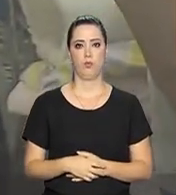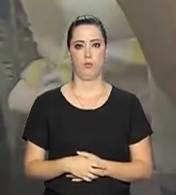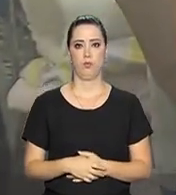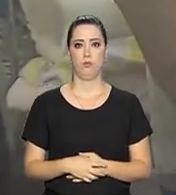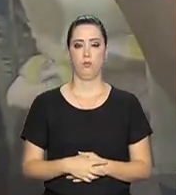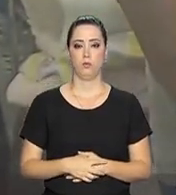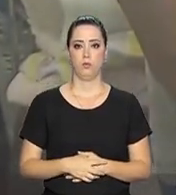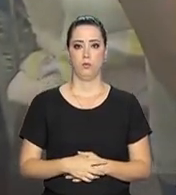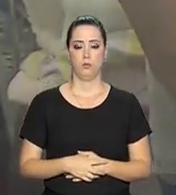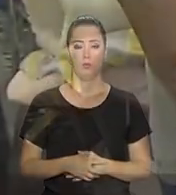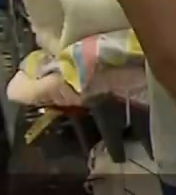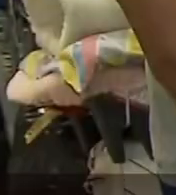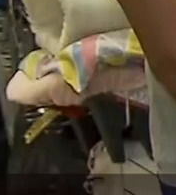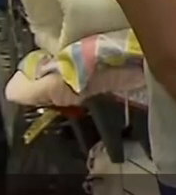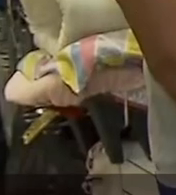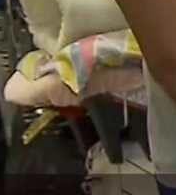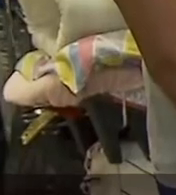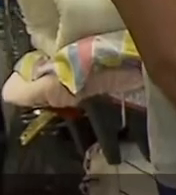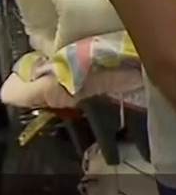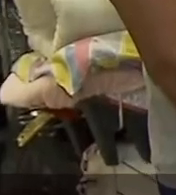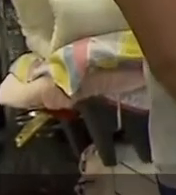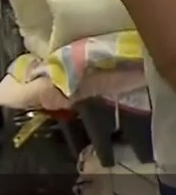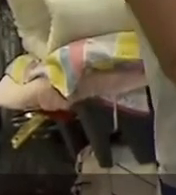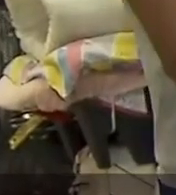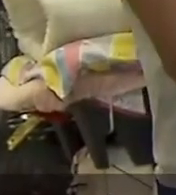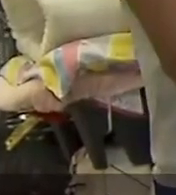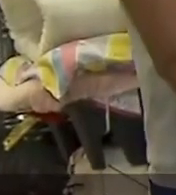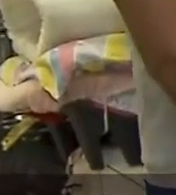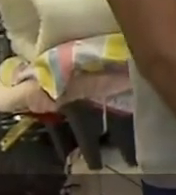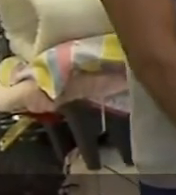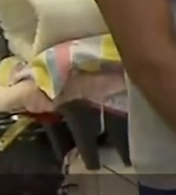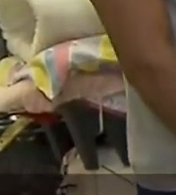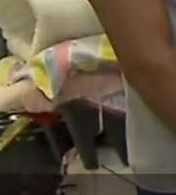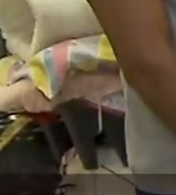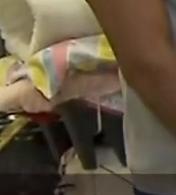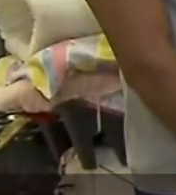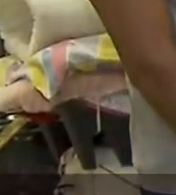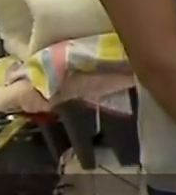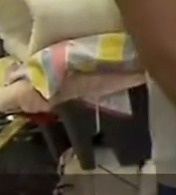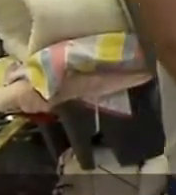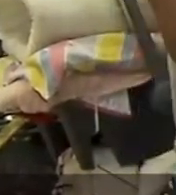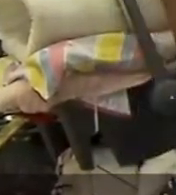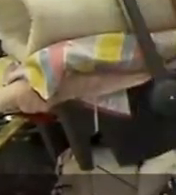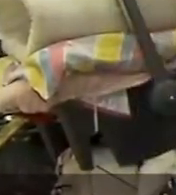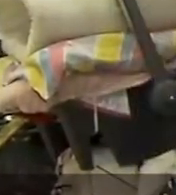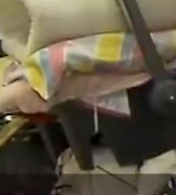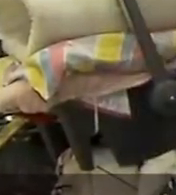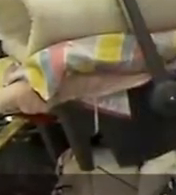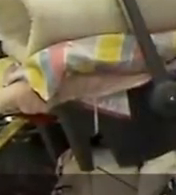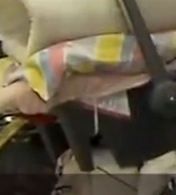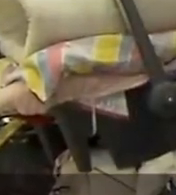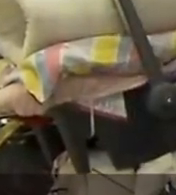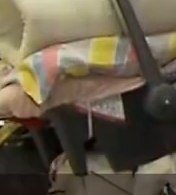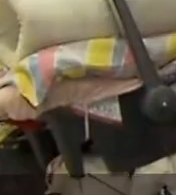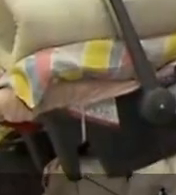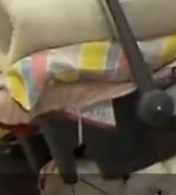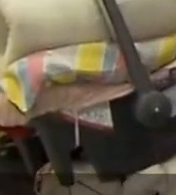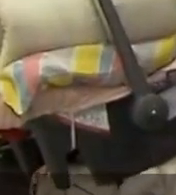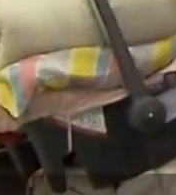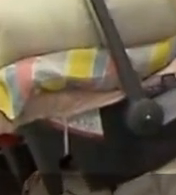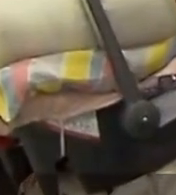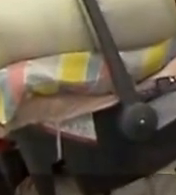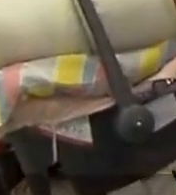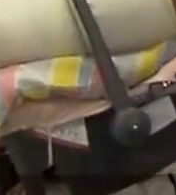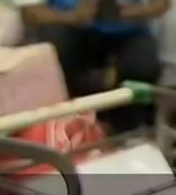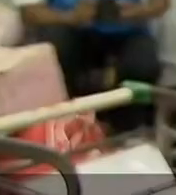97, 98 quilos aproximadamente. Acá he recebido grande ajuda de parte dos brasileiros. Le